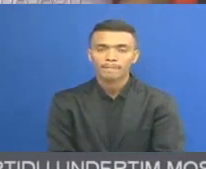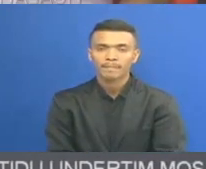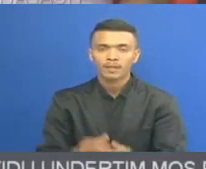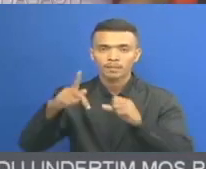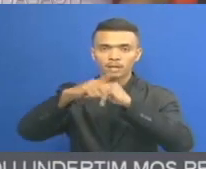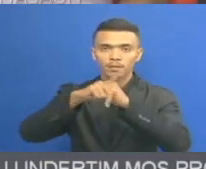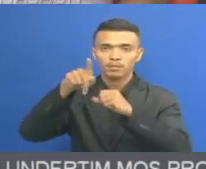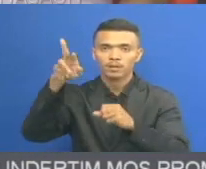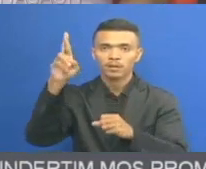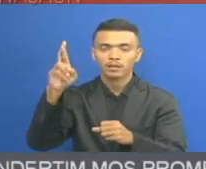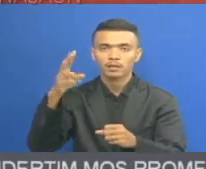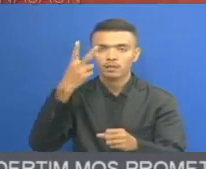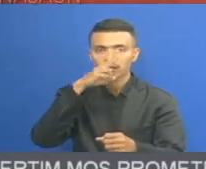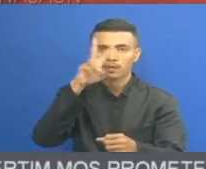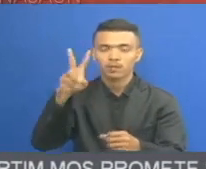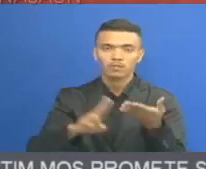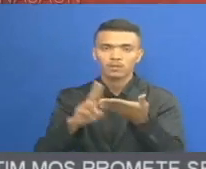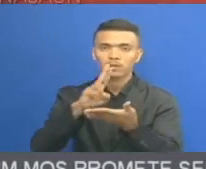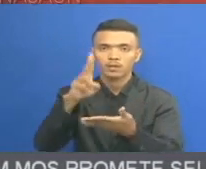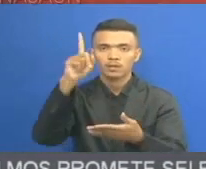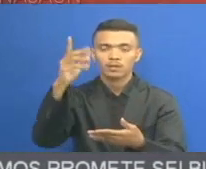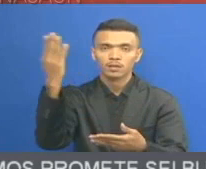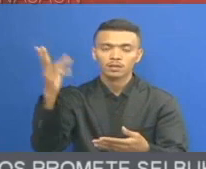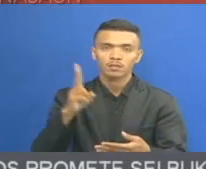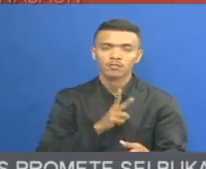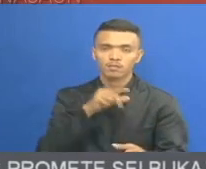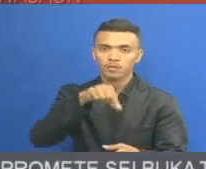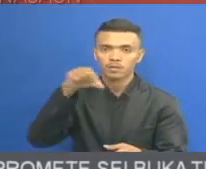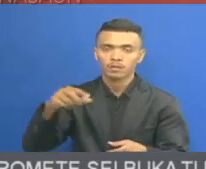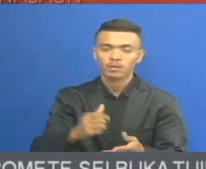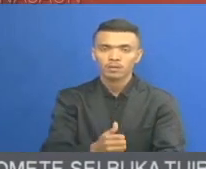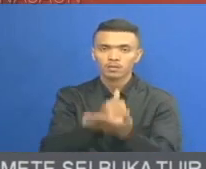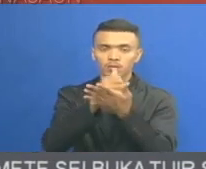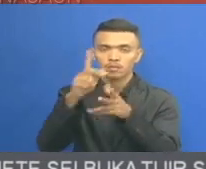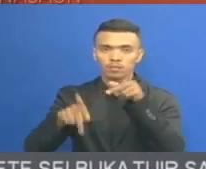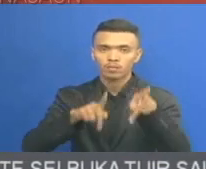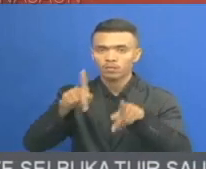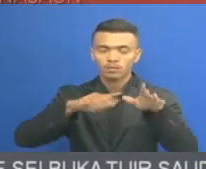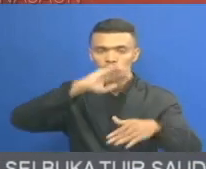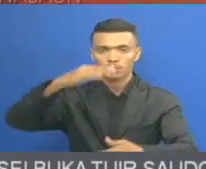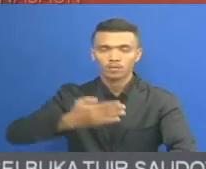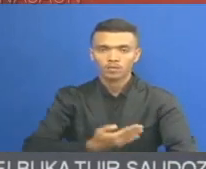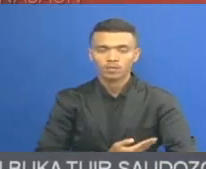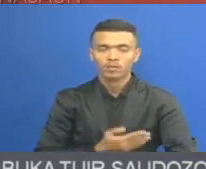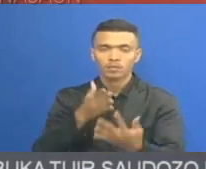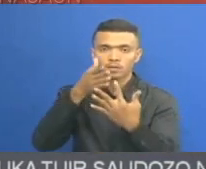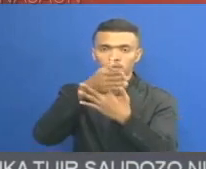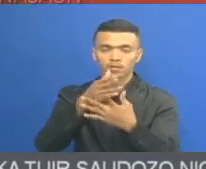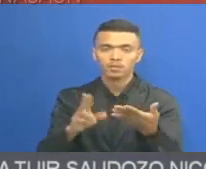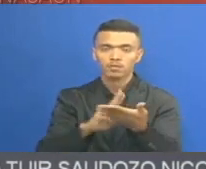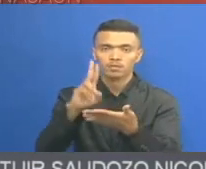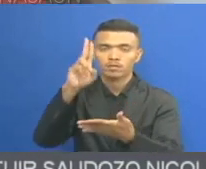Partido Republicano Sehari Universidade Ida Ihevikeke hodi fasilita pobuni wansira acesso ba ensino superior hodi